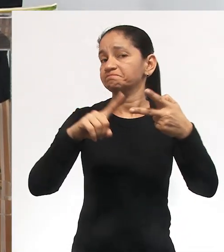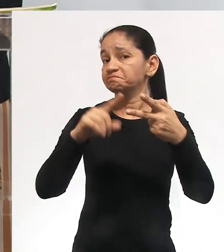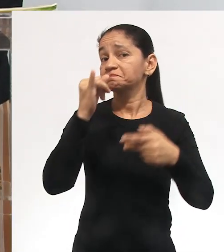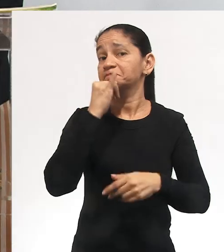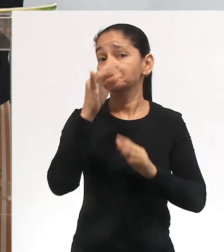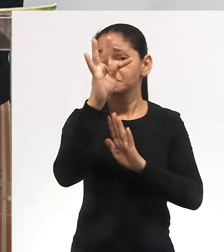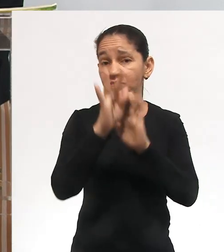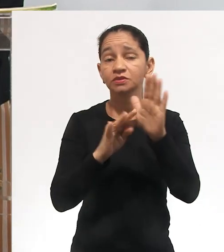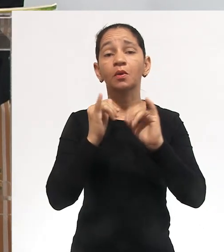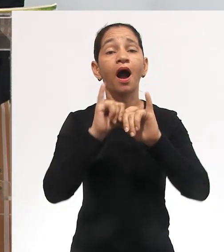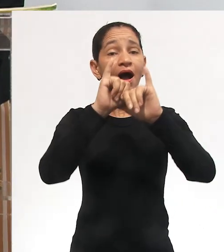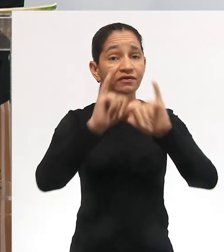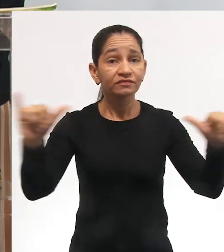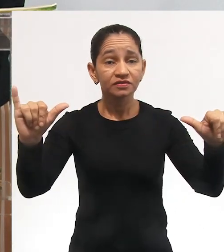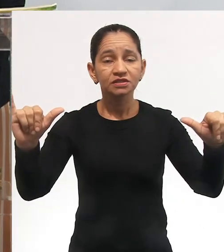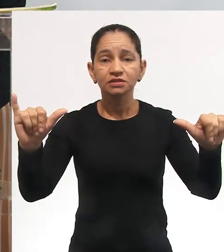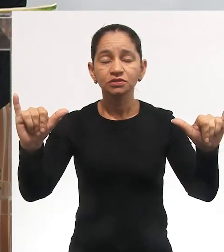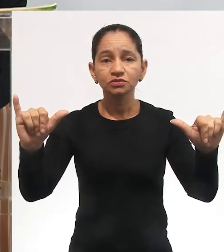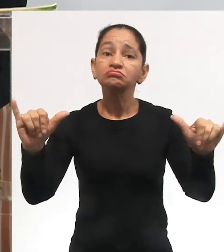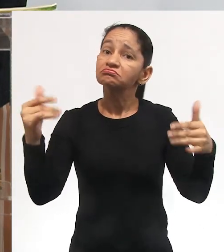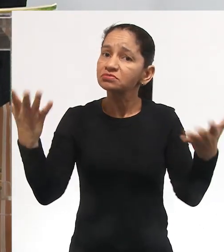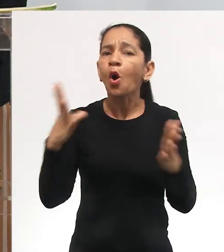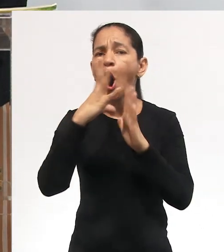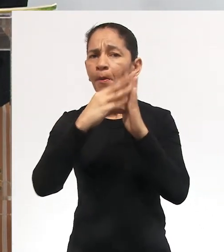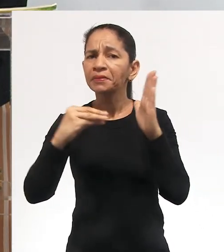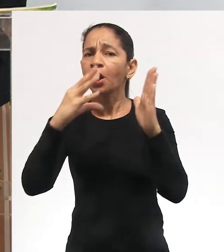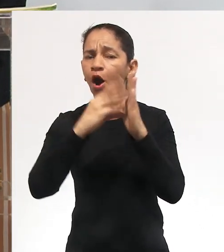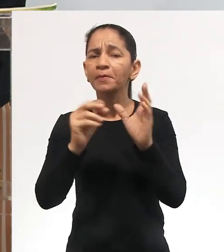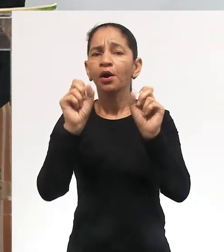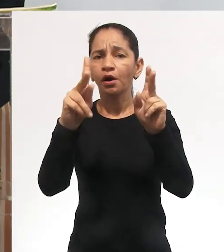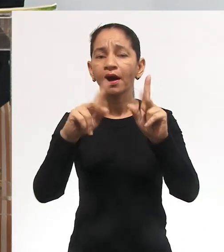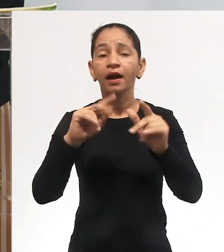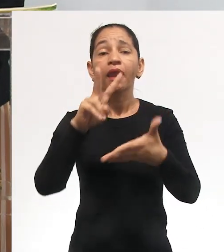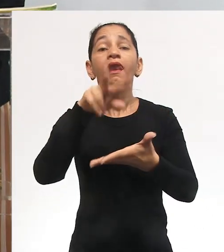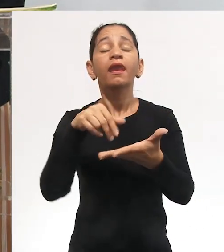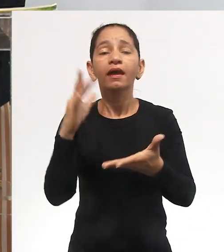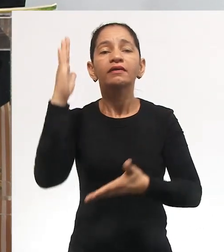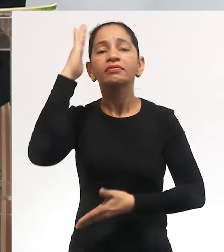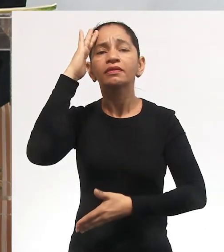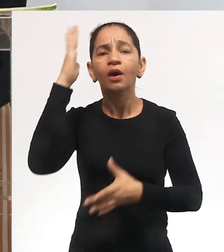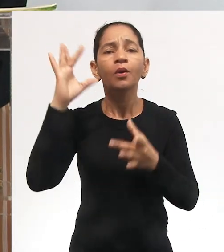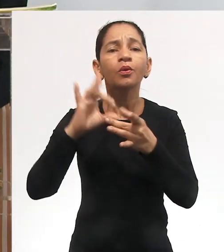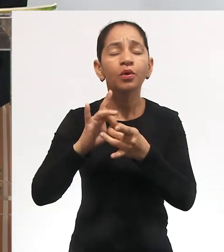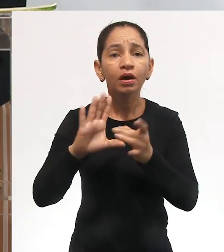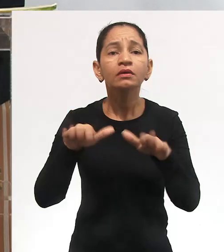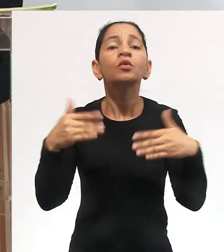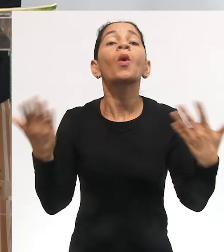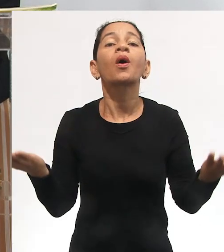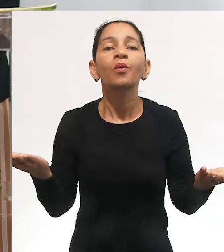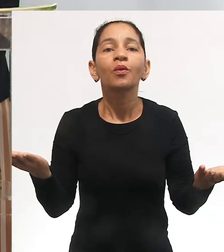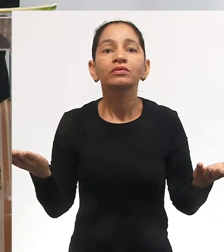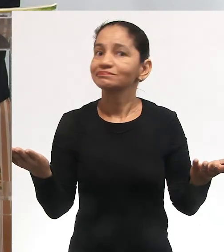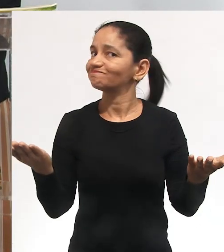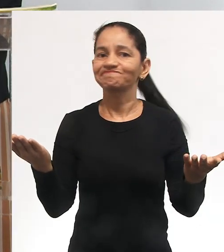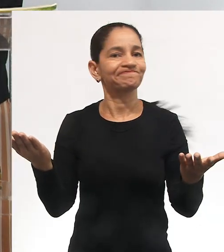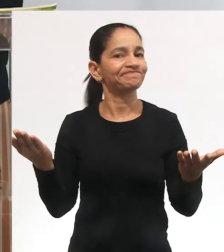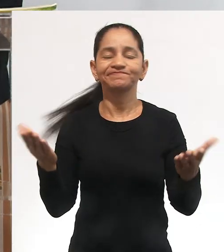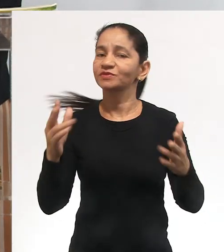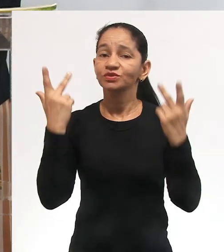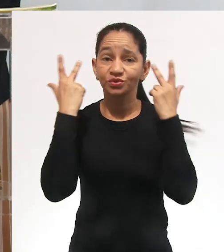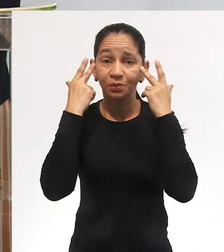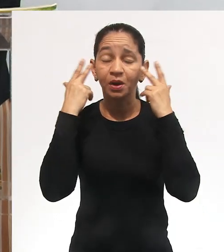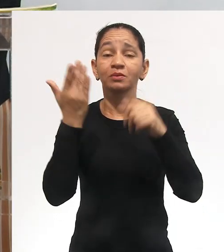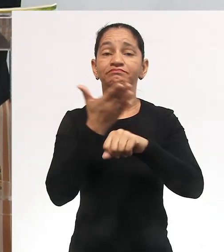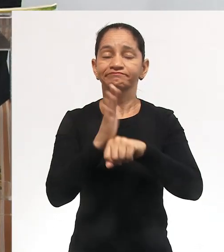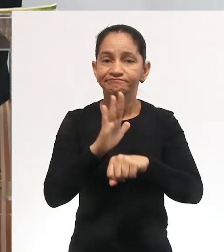sabem interpretar um aviso. Então, nós precisamos colocar esses alunos com a nossa realidade, com